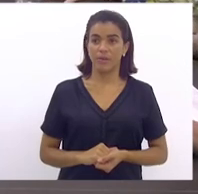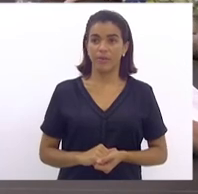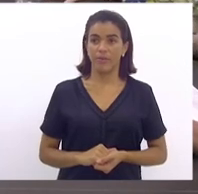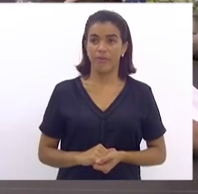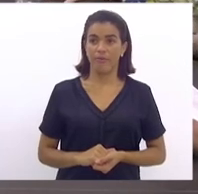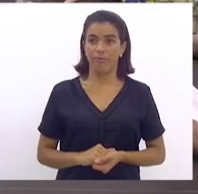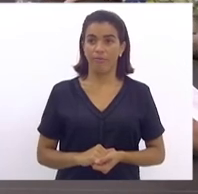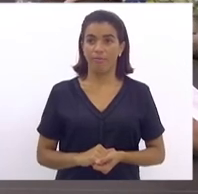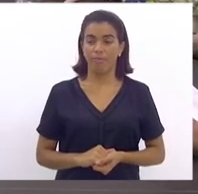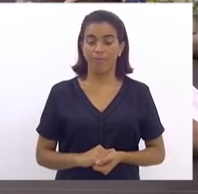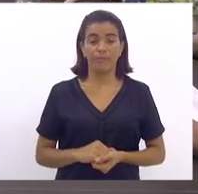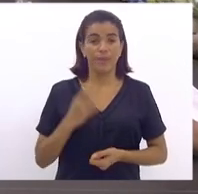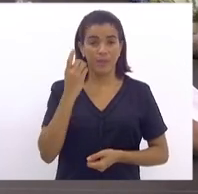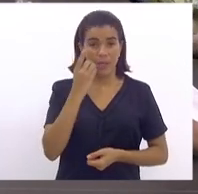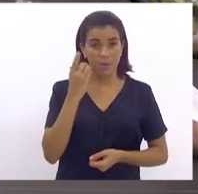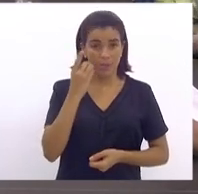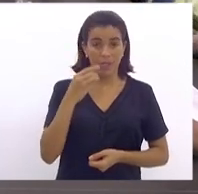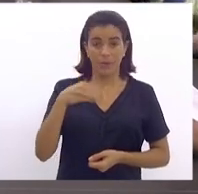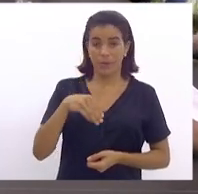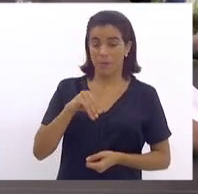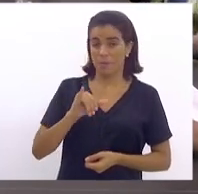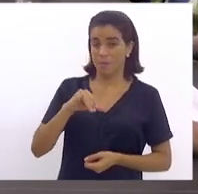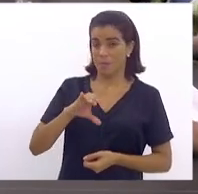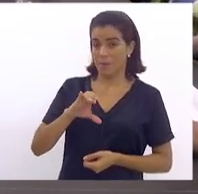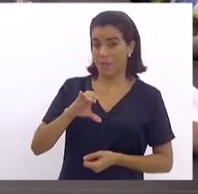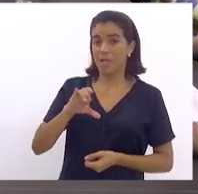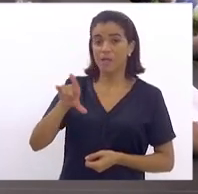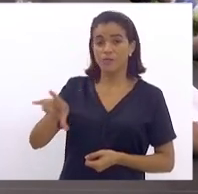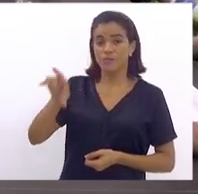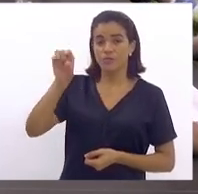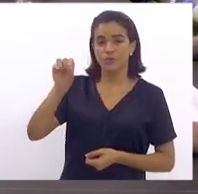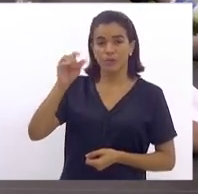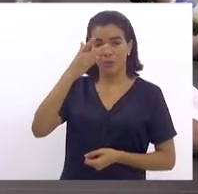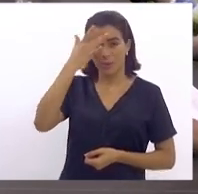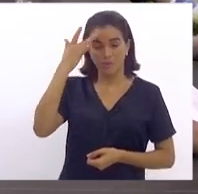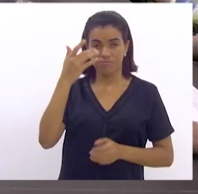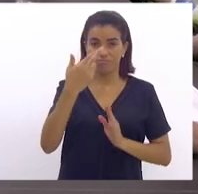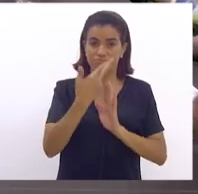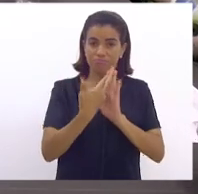É o deputado Carlos Mink que fica como, designado como relator do vencido.